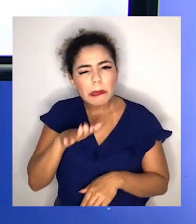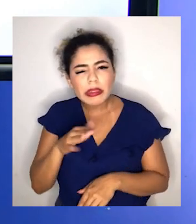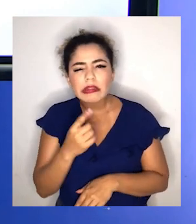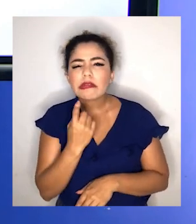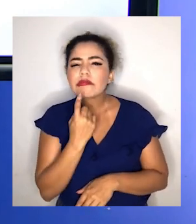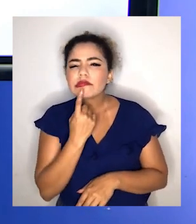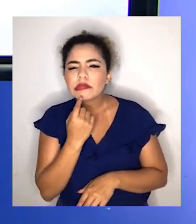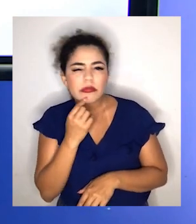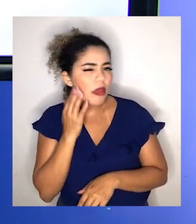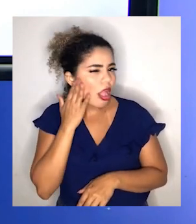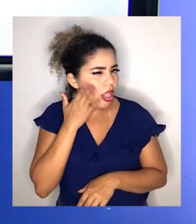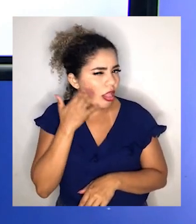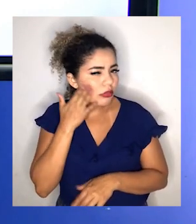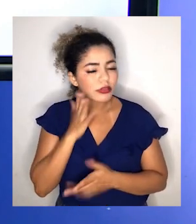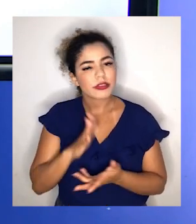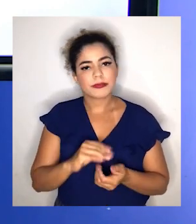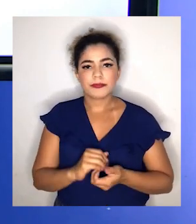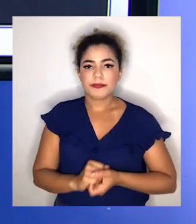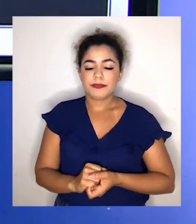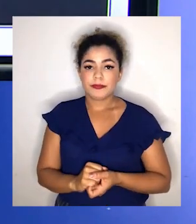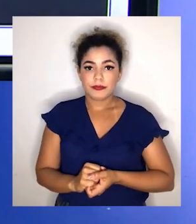avermelhada, levemente rosada.